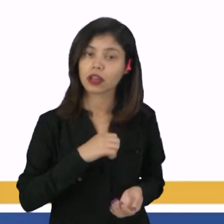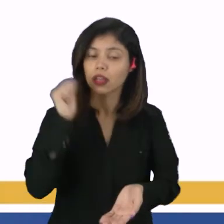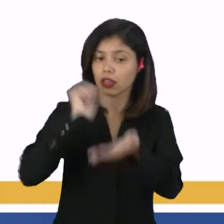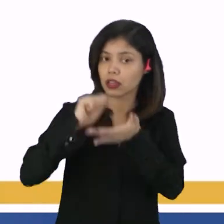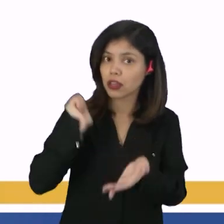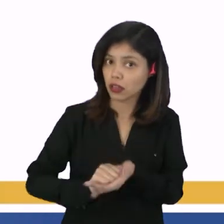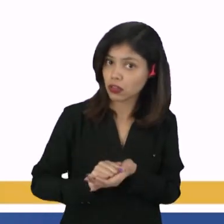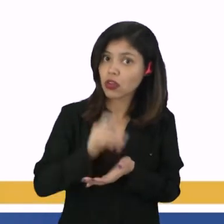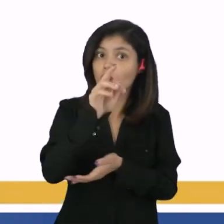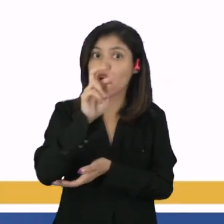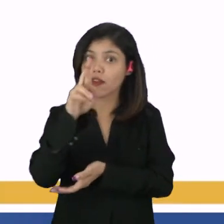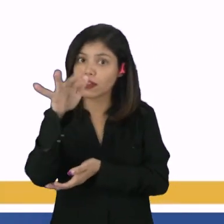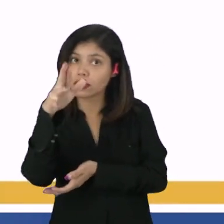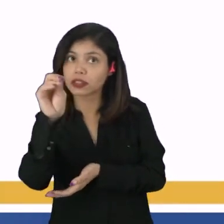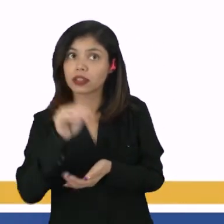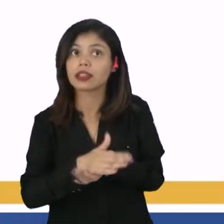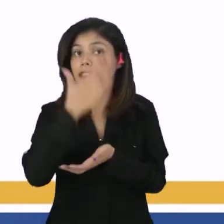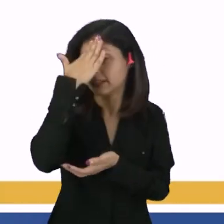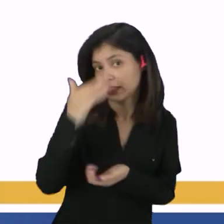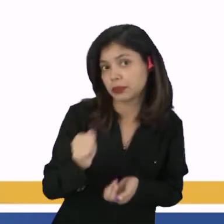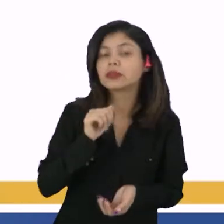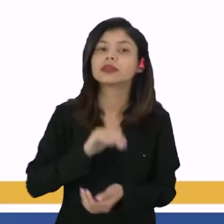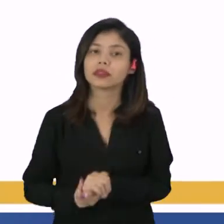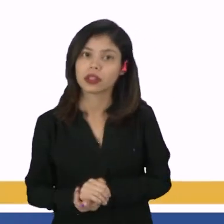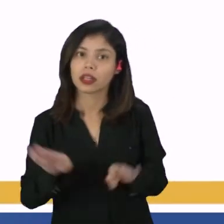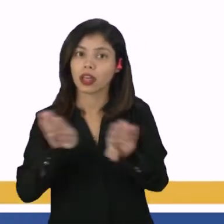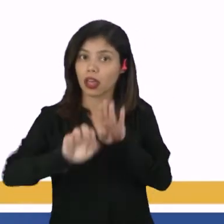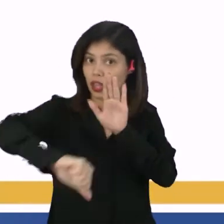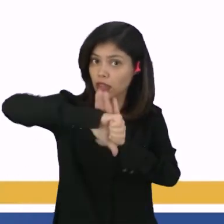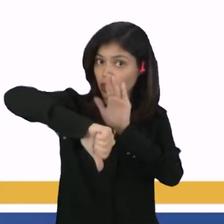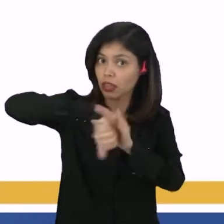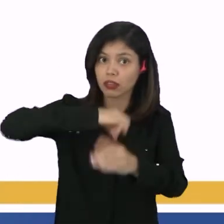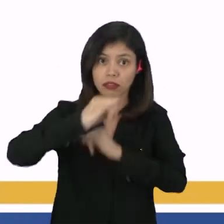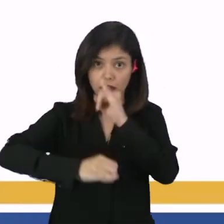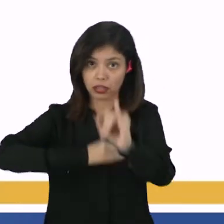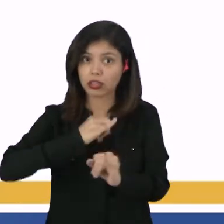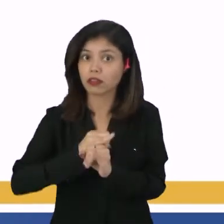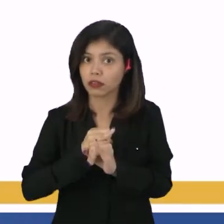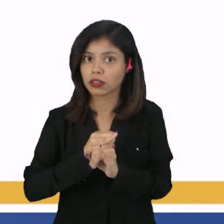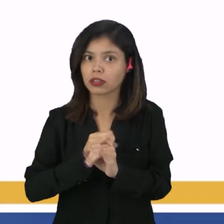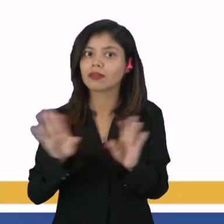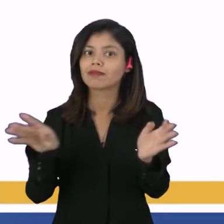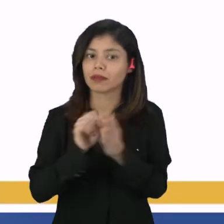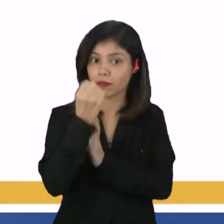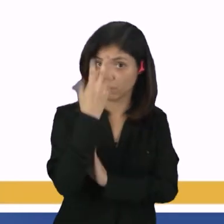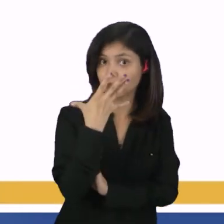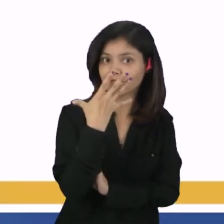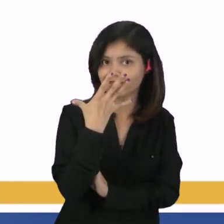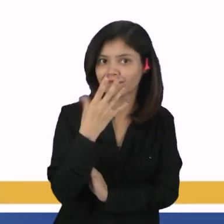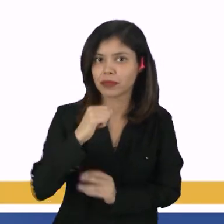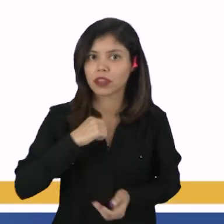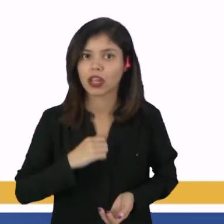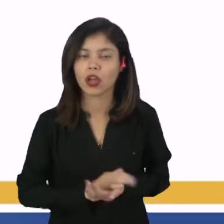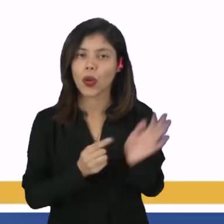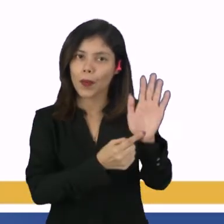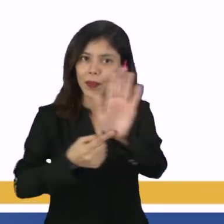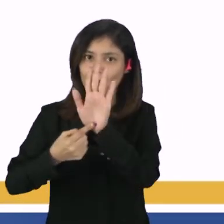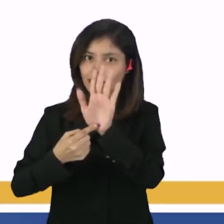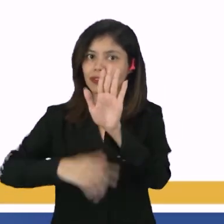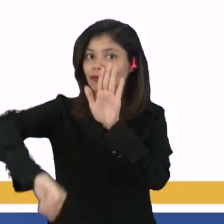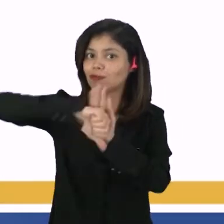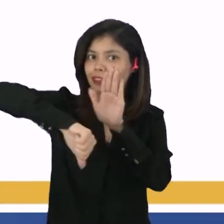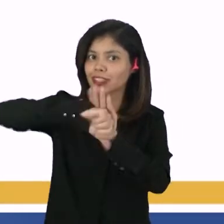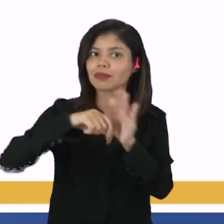comentários ofensivos? Saiba que comentários criminosos na internet ficam registrados e são provas do crime